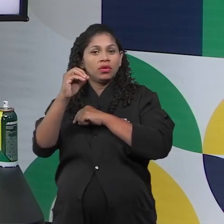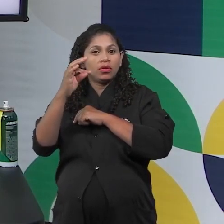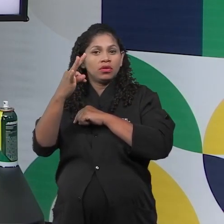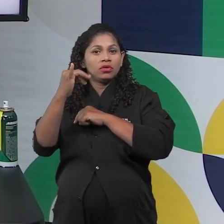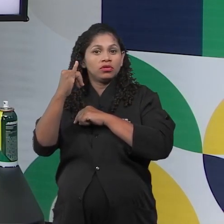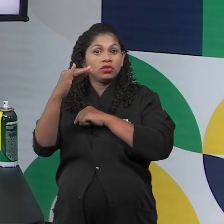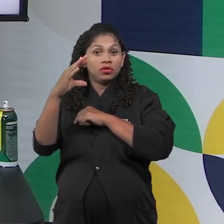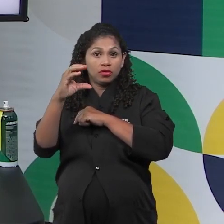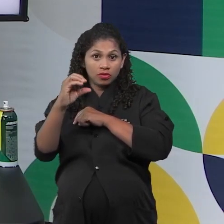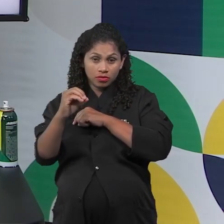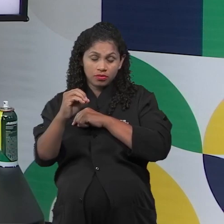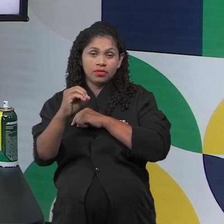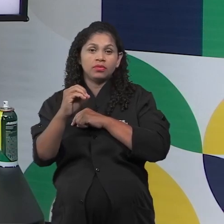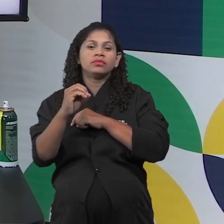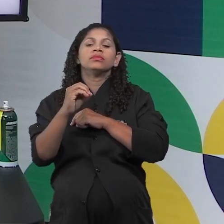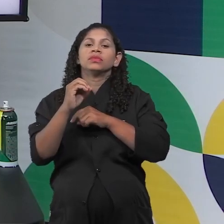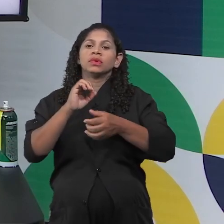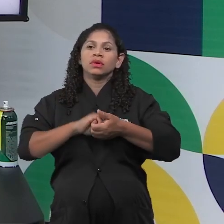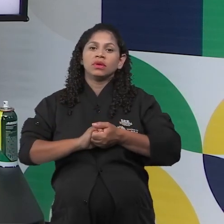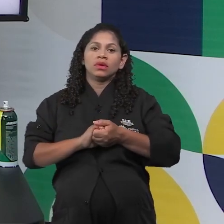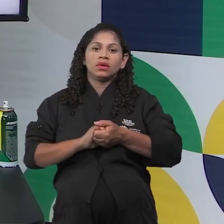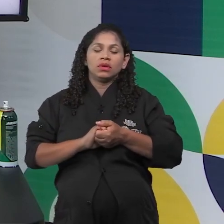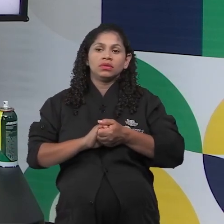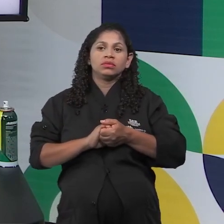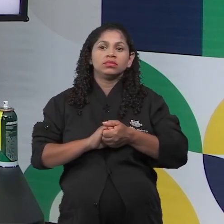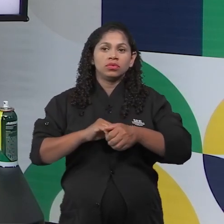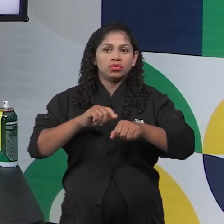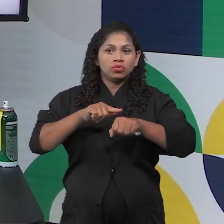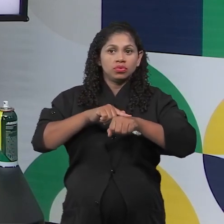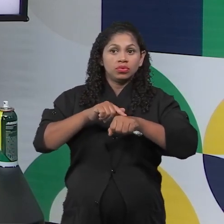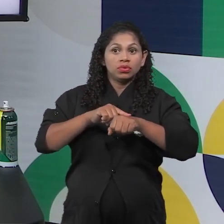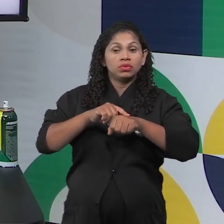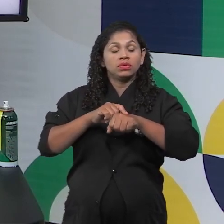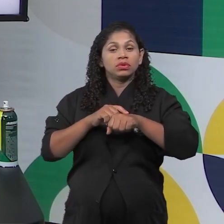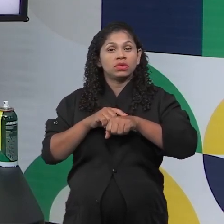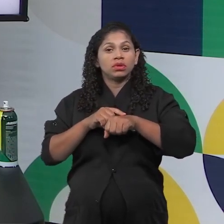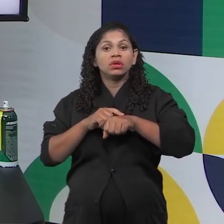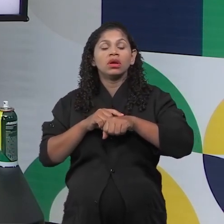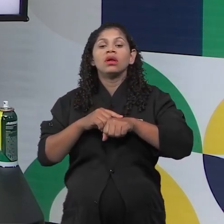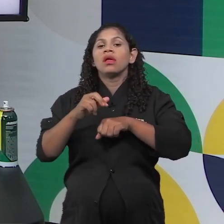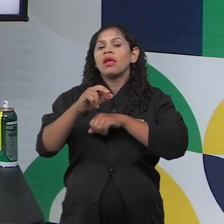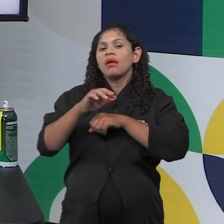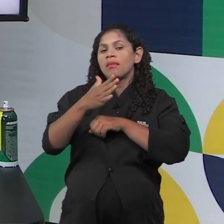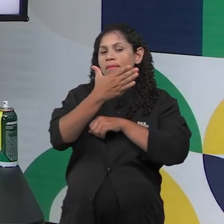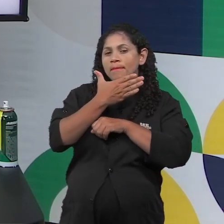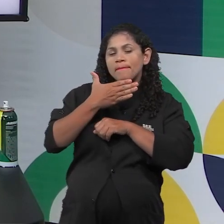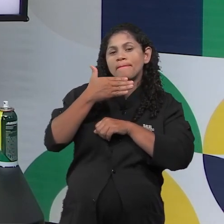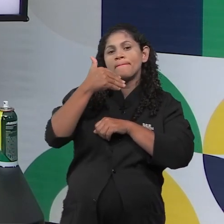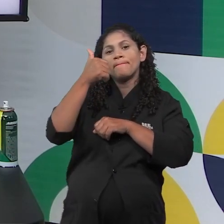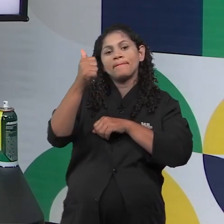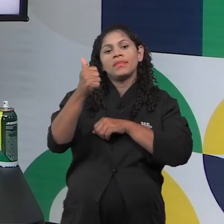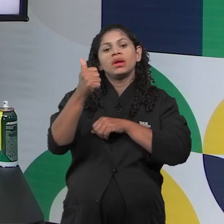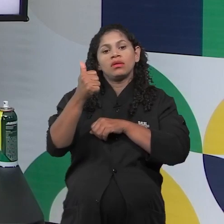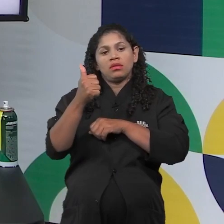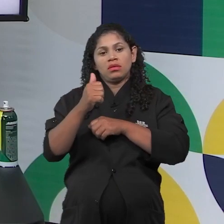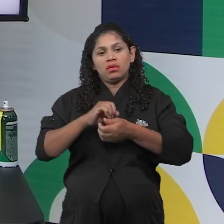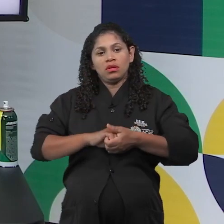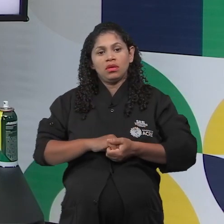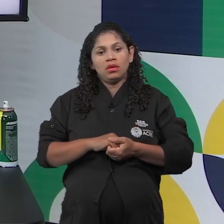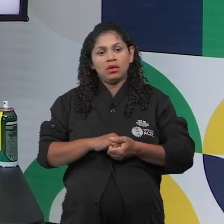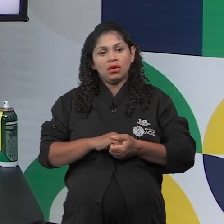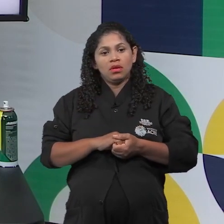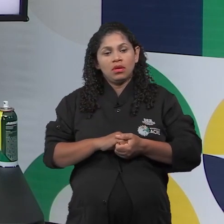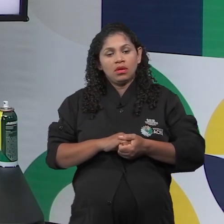algumas gotinhas com um antibiótico tópico já no local de ação e vai melhorar essa inflamação ali do